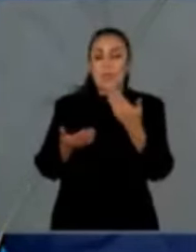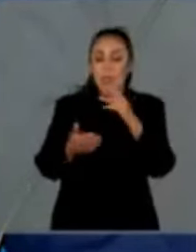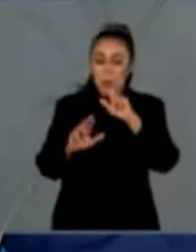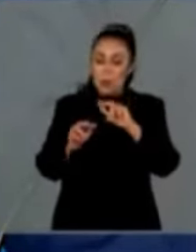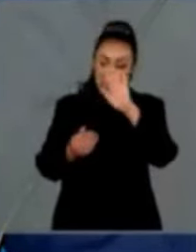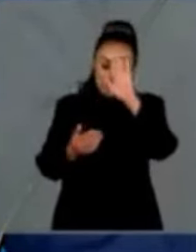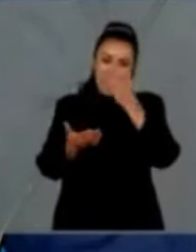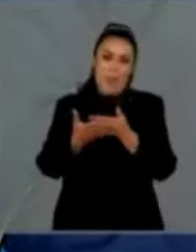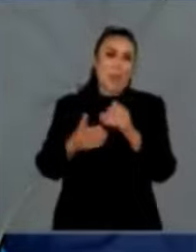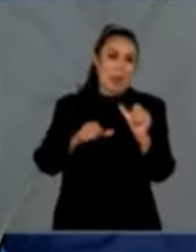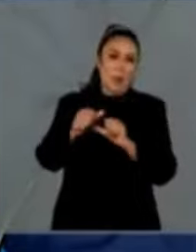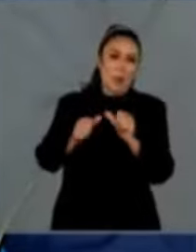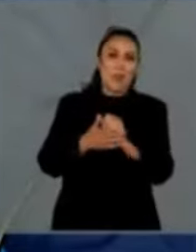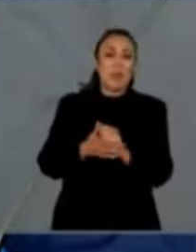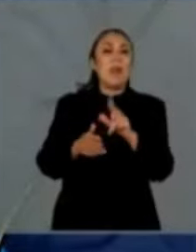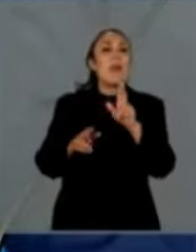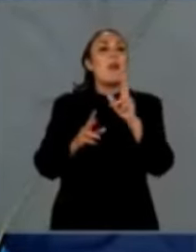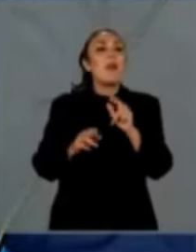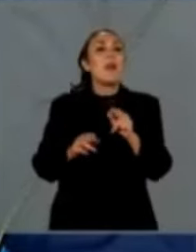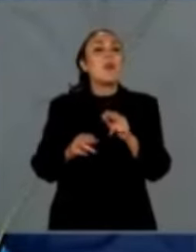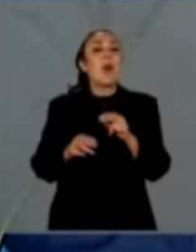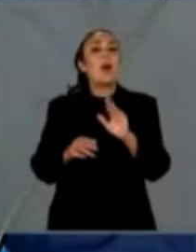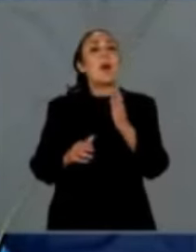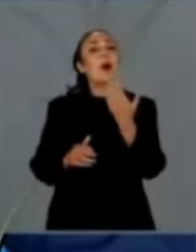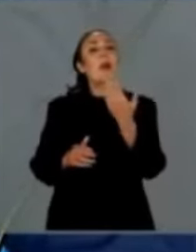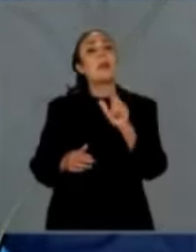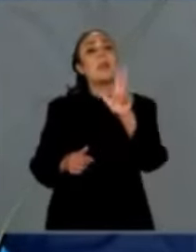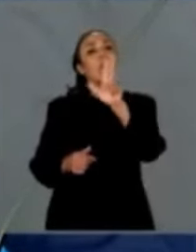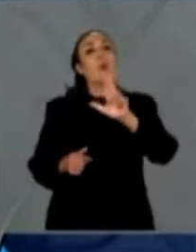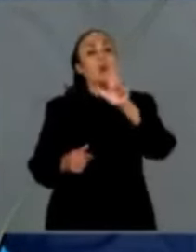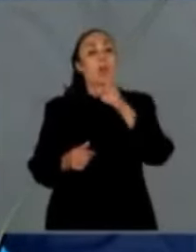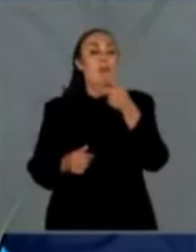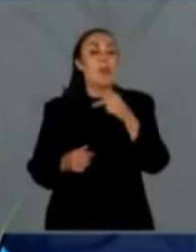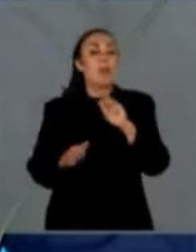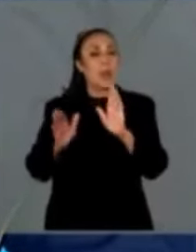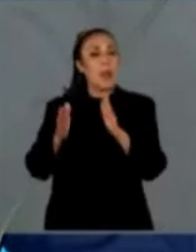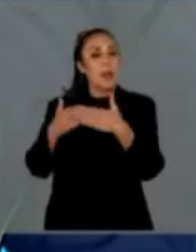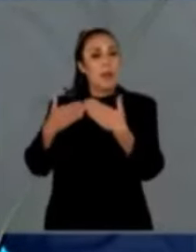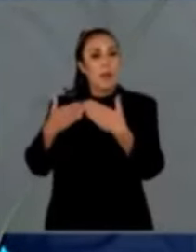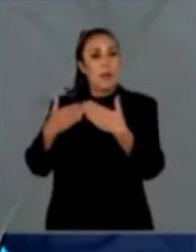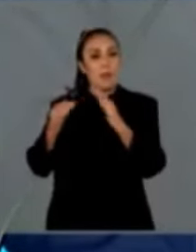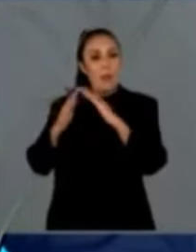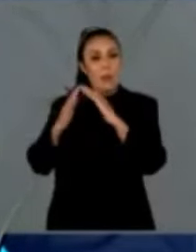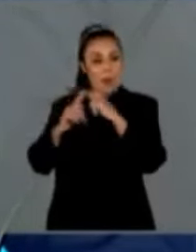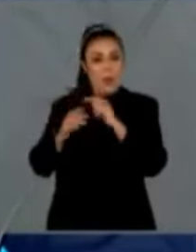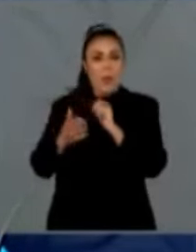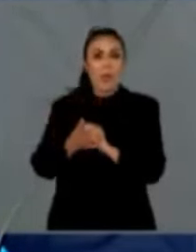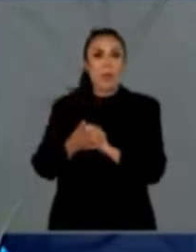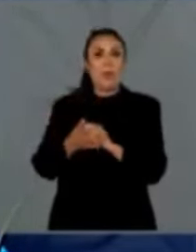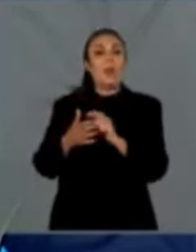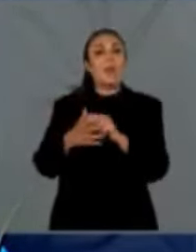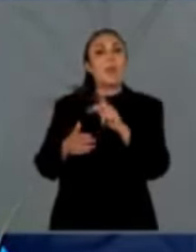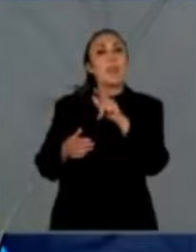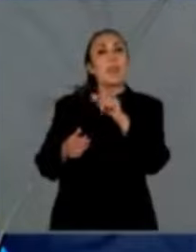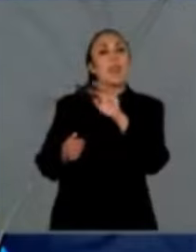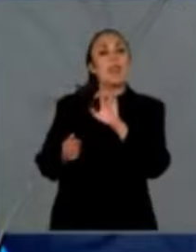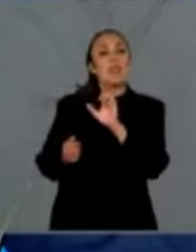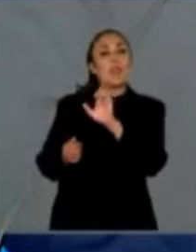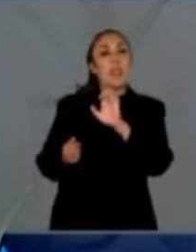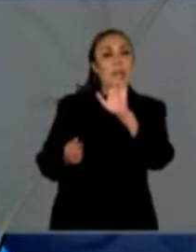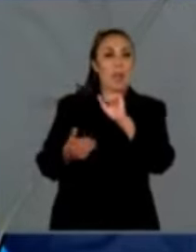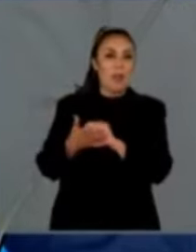o mesmo com o Lula na eleição passada diam que o Lula ia fechar a igreja você lembra quia fazer kit gay Você lembra que